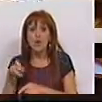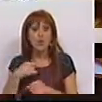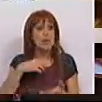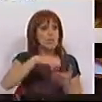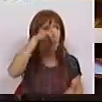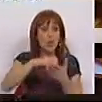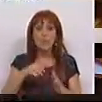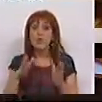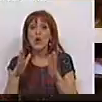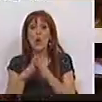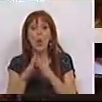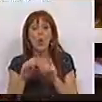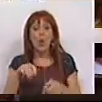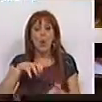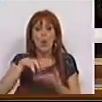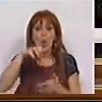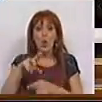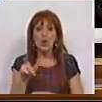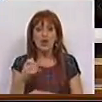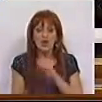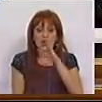o Convento dos Caetanos, fundado em